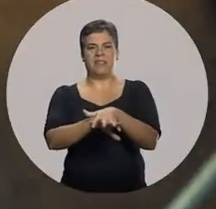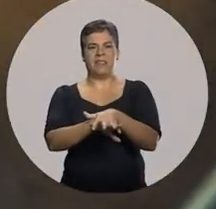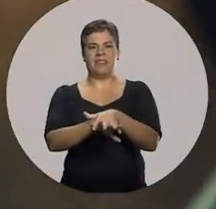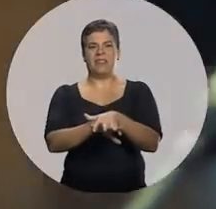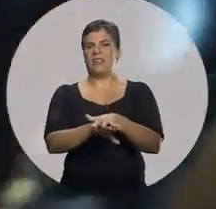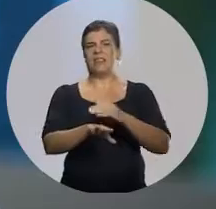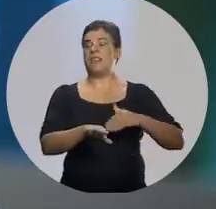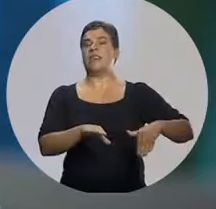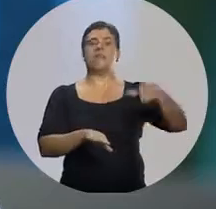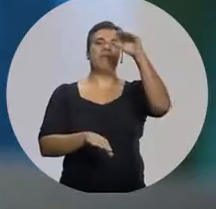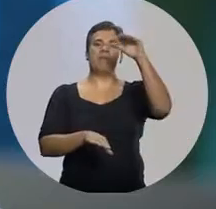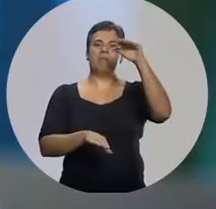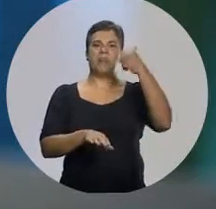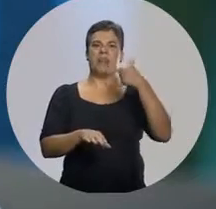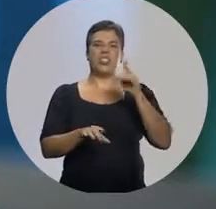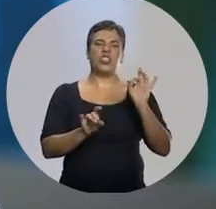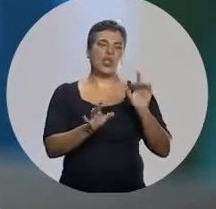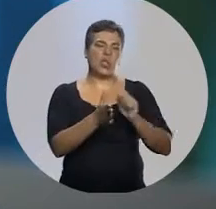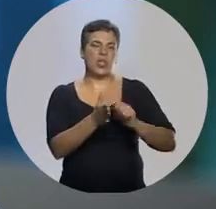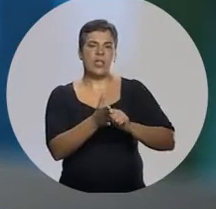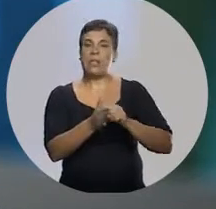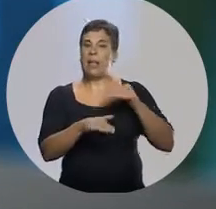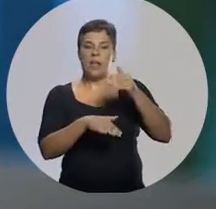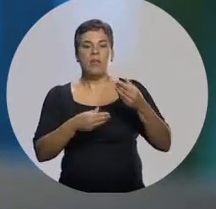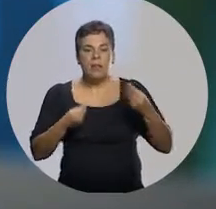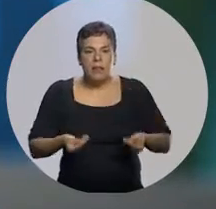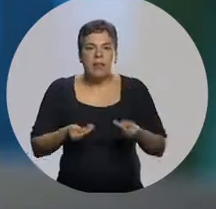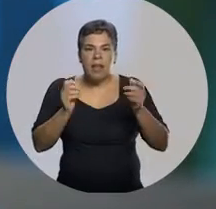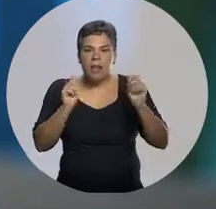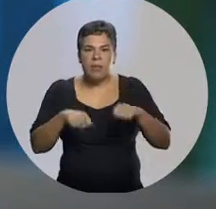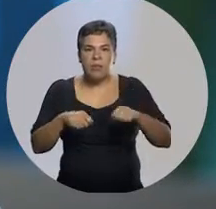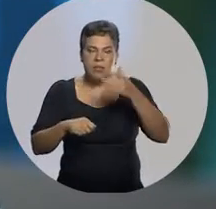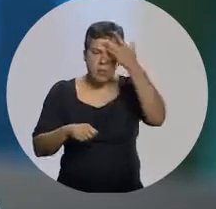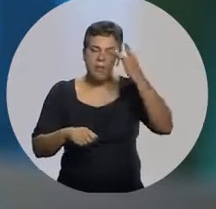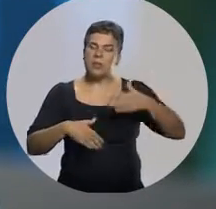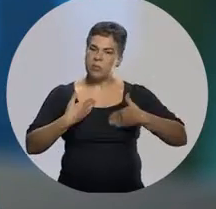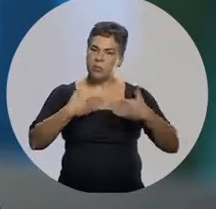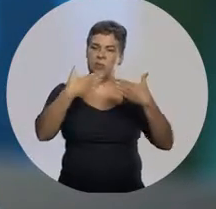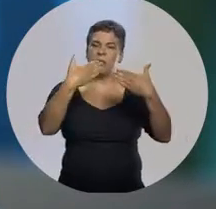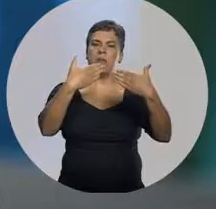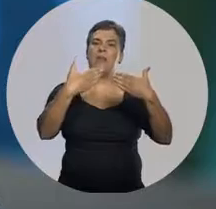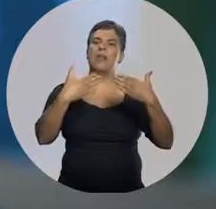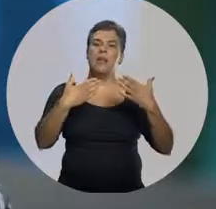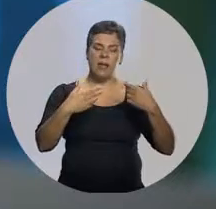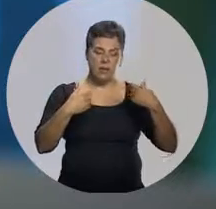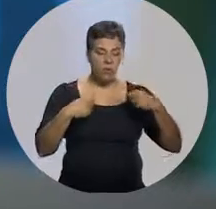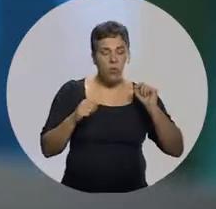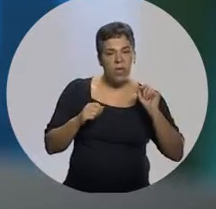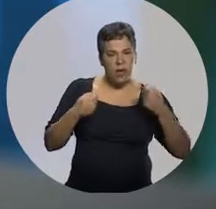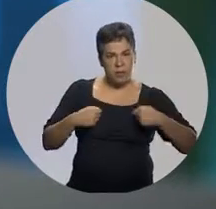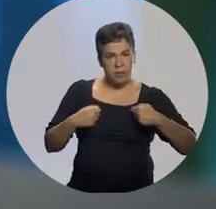inclusão, que é muito mais do que simplesmente contratar. É você dar condições dignas da pessoa realmente ter